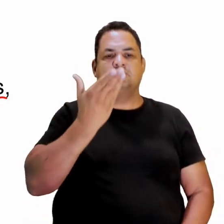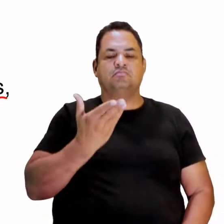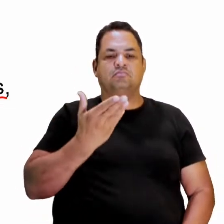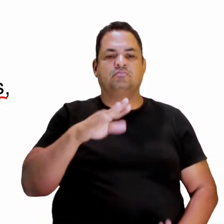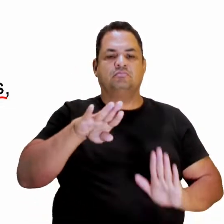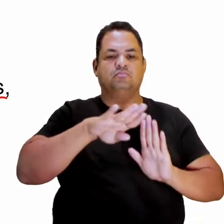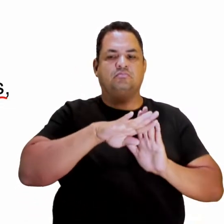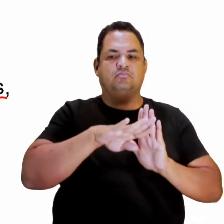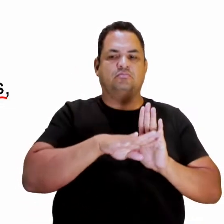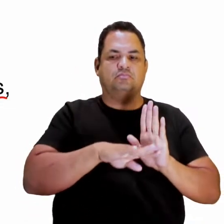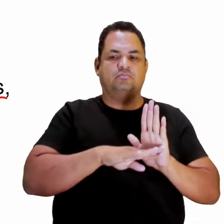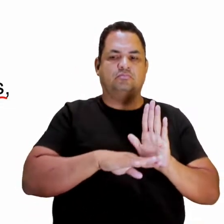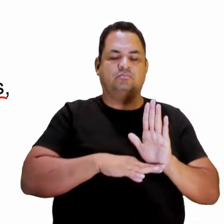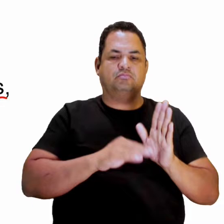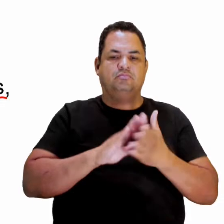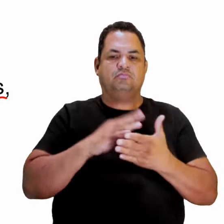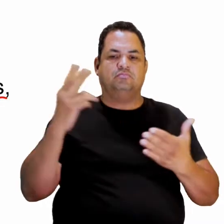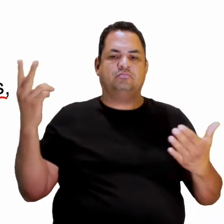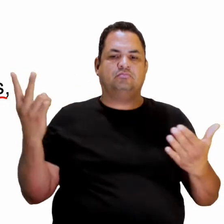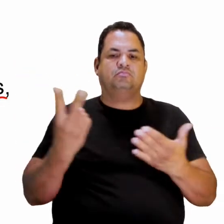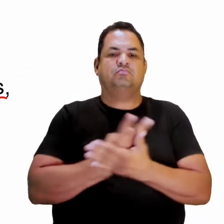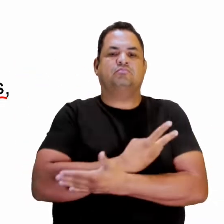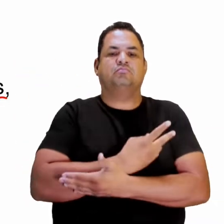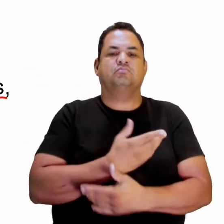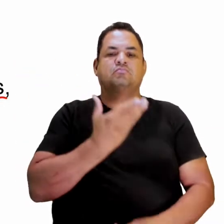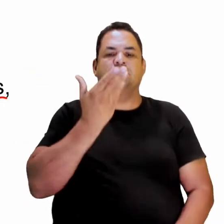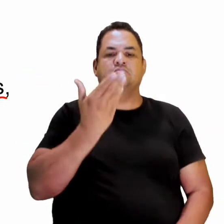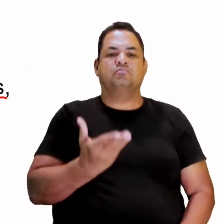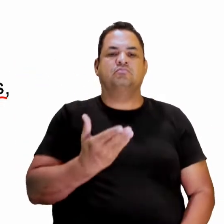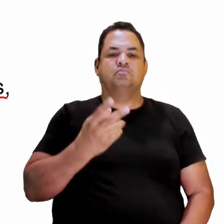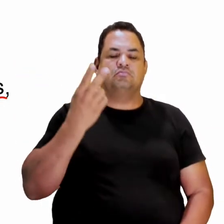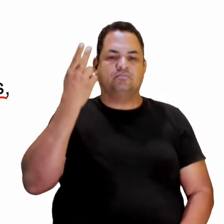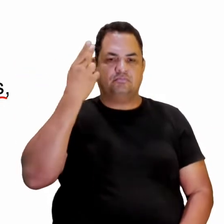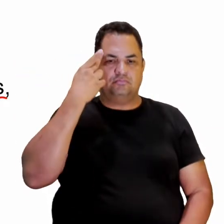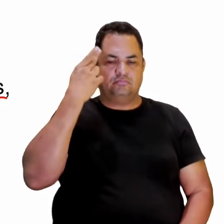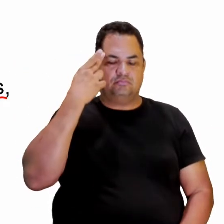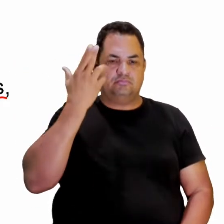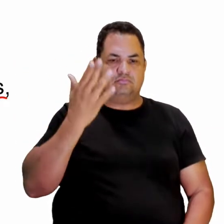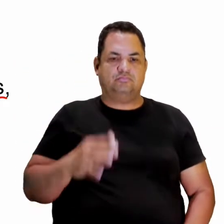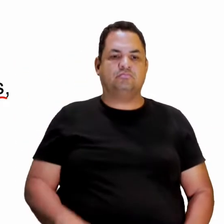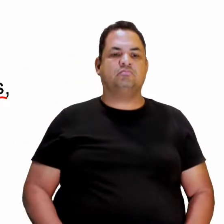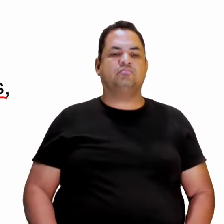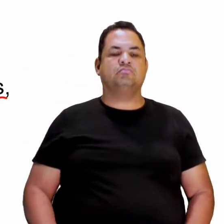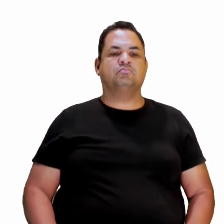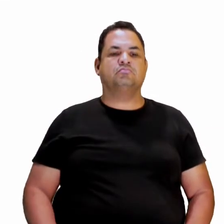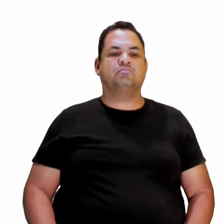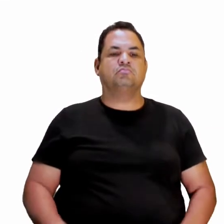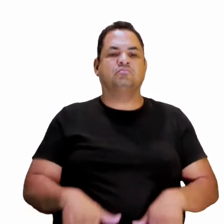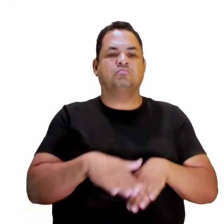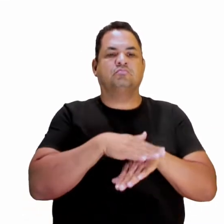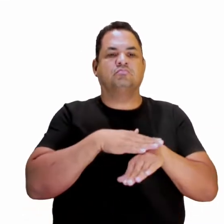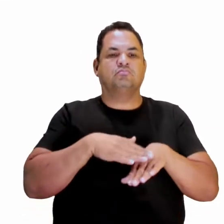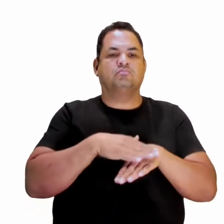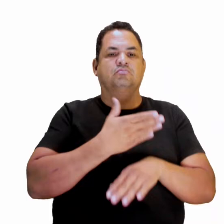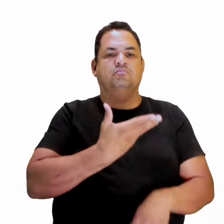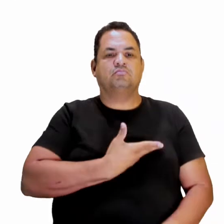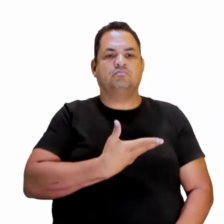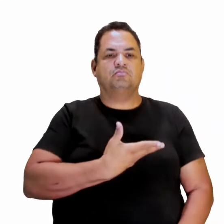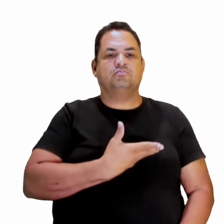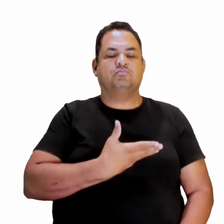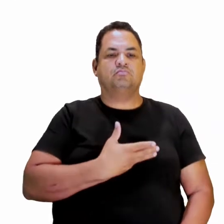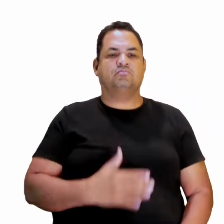lista desses natural disasters. E aí você vai conversando com o seu colega. Acho que